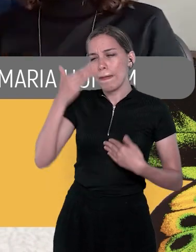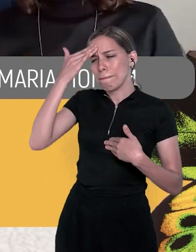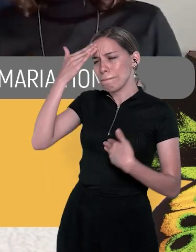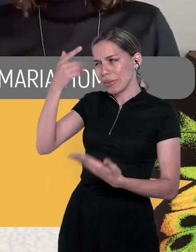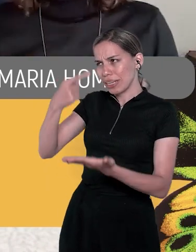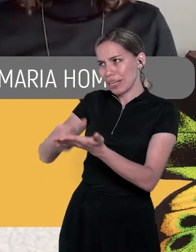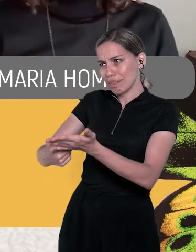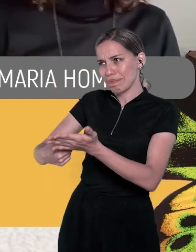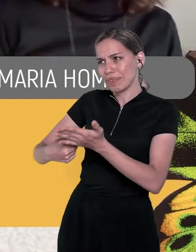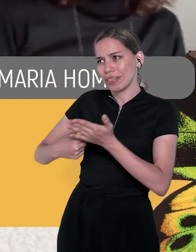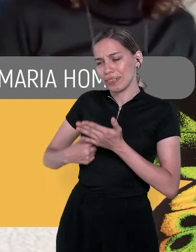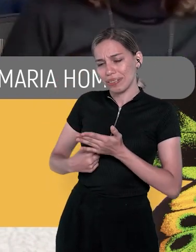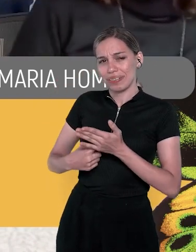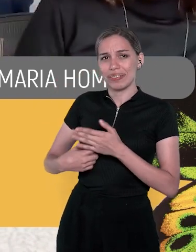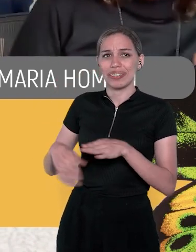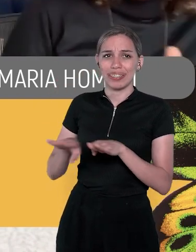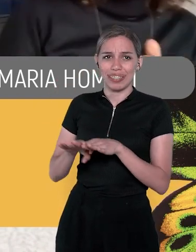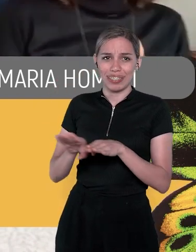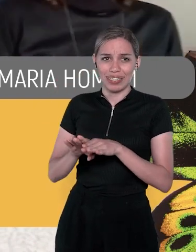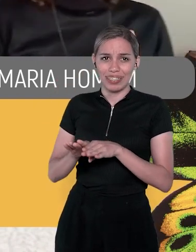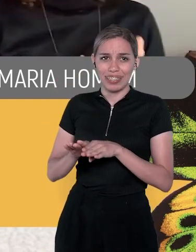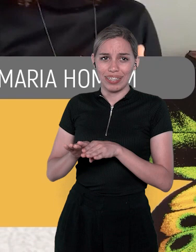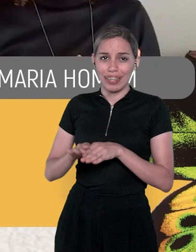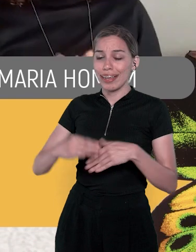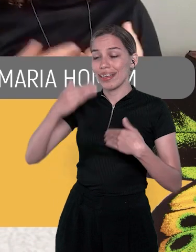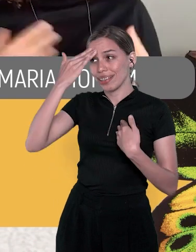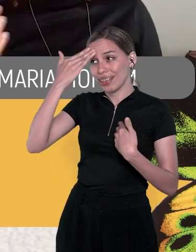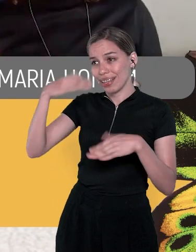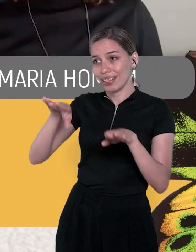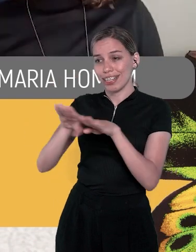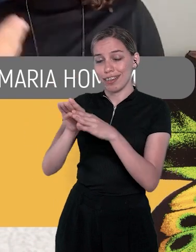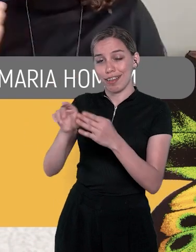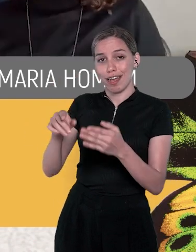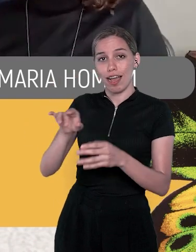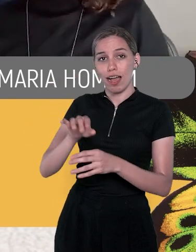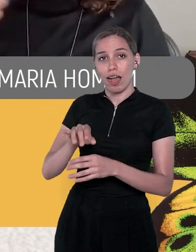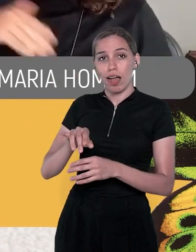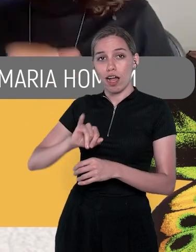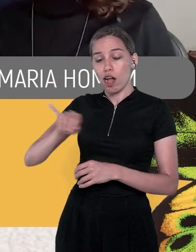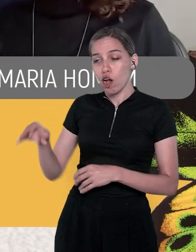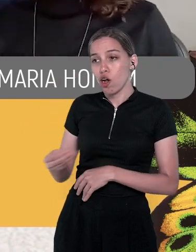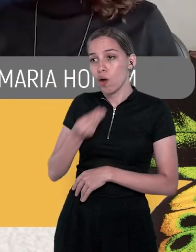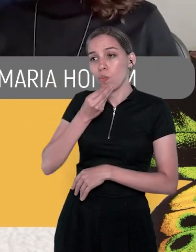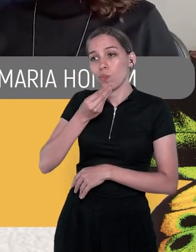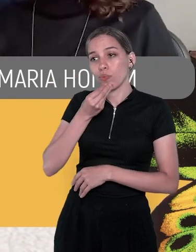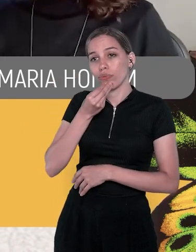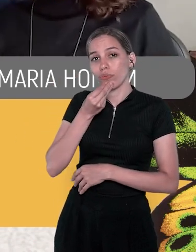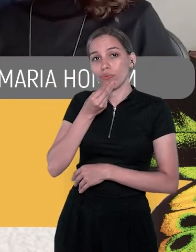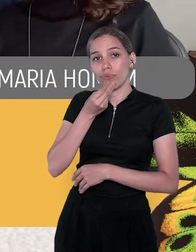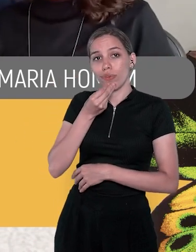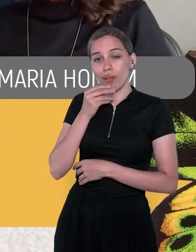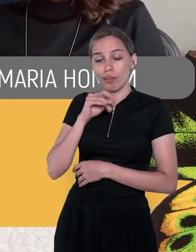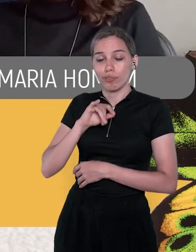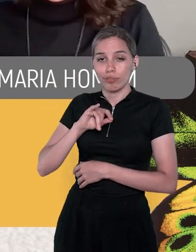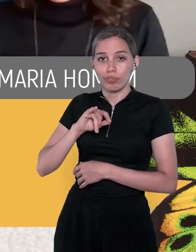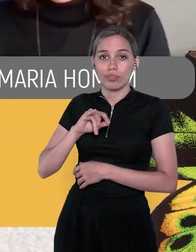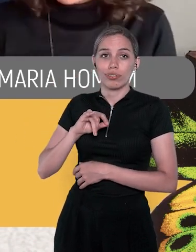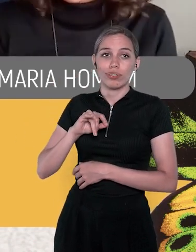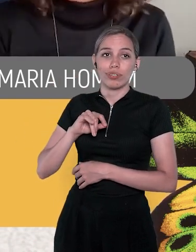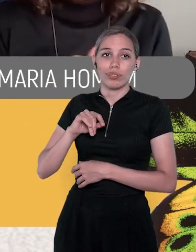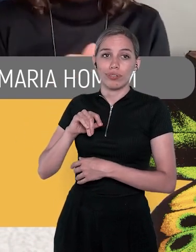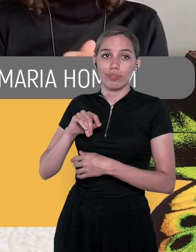Obrigada Maria, pelo querido, convite muito também obrigado. e pela oportunidade de fazer esse mergulho, então,